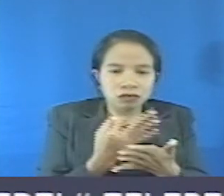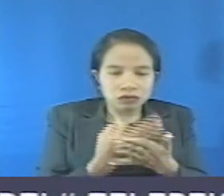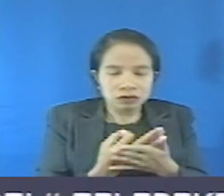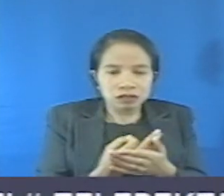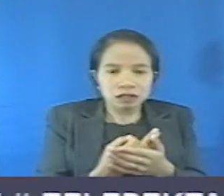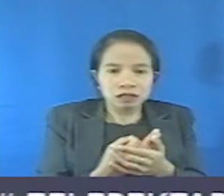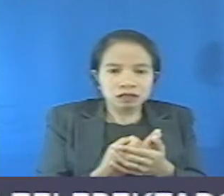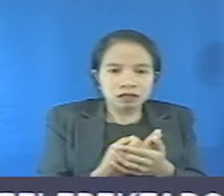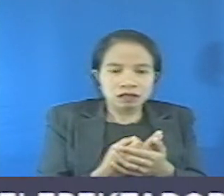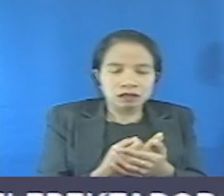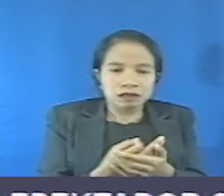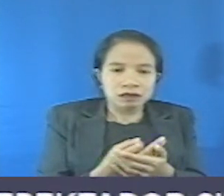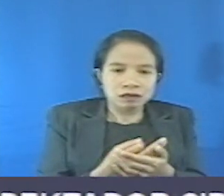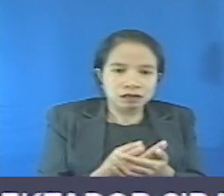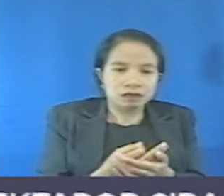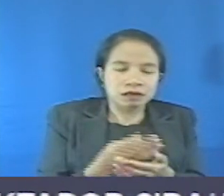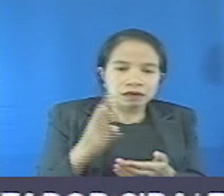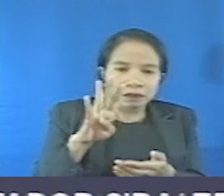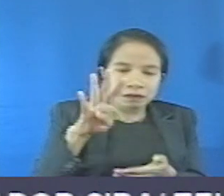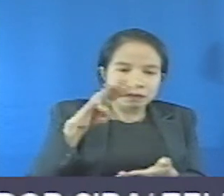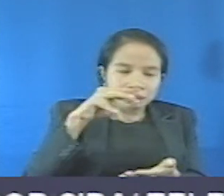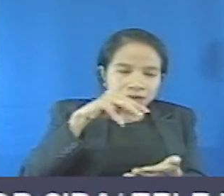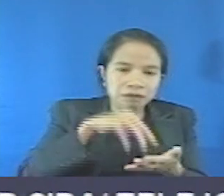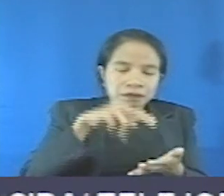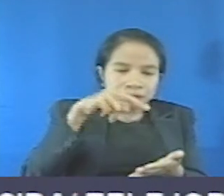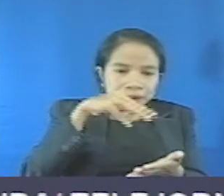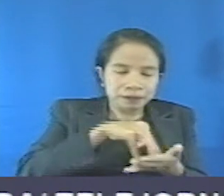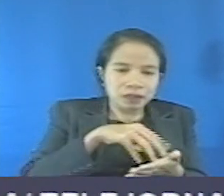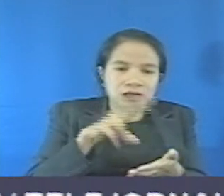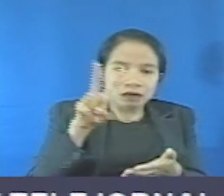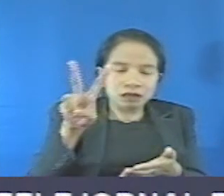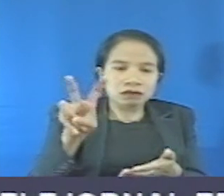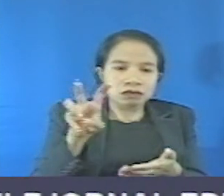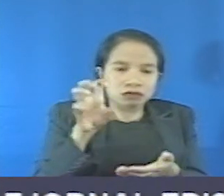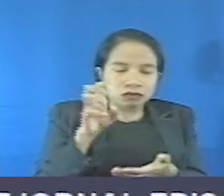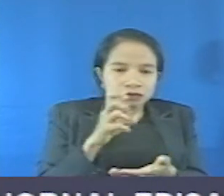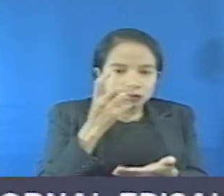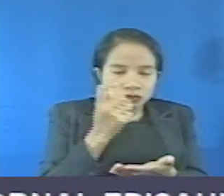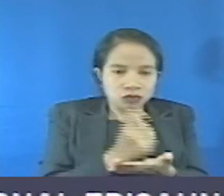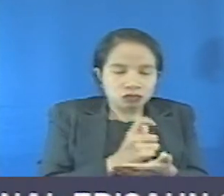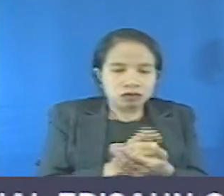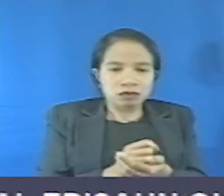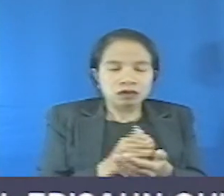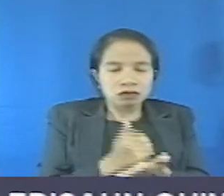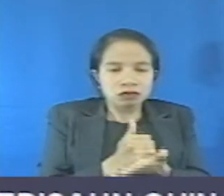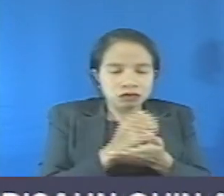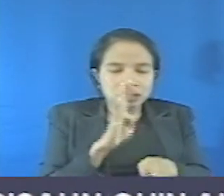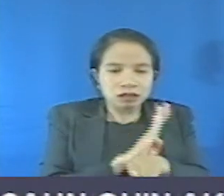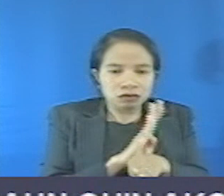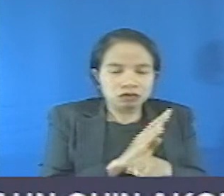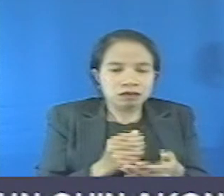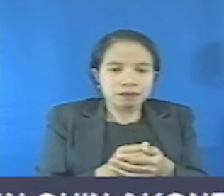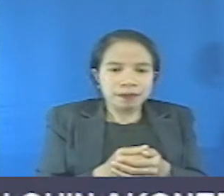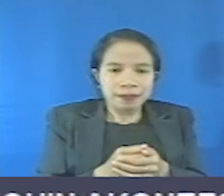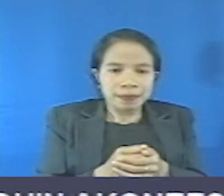dólares americano milão atos rua recém. Intervenção governo niane ato apoio socioeconômico e a área